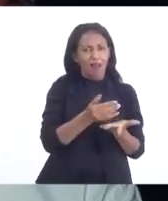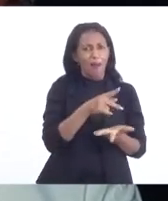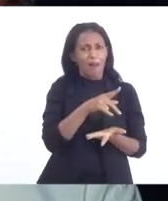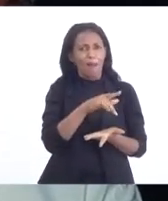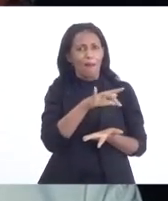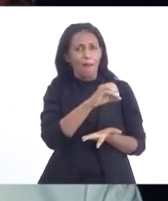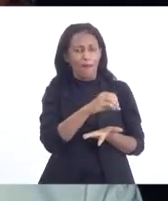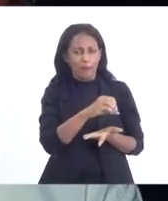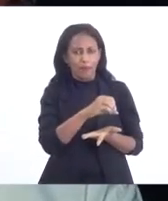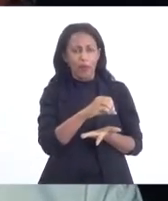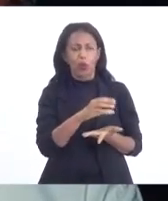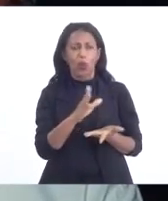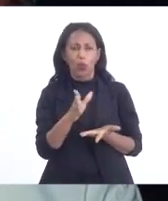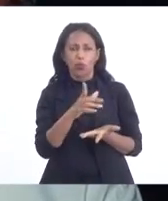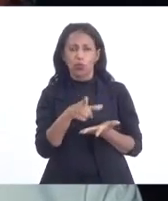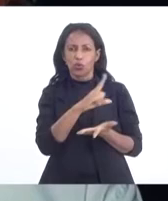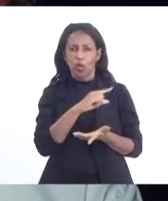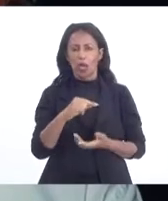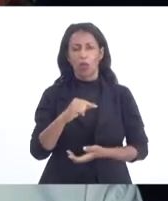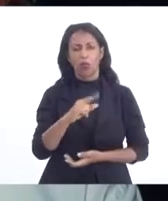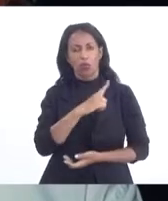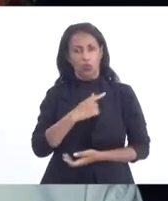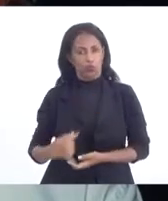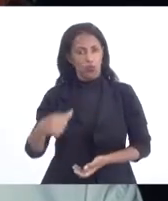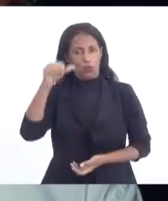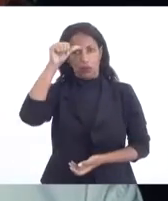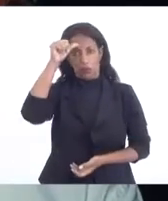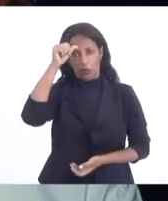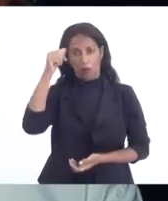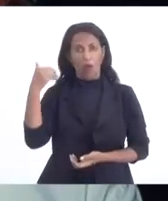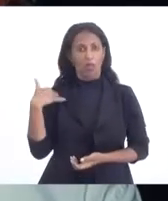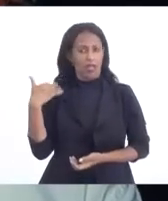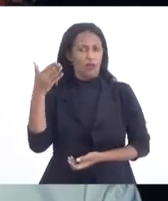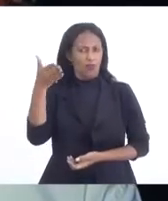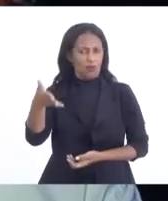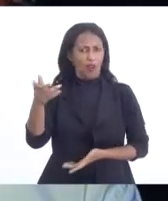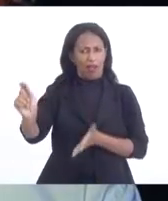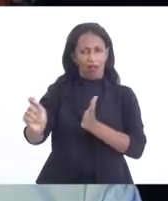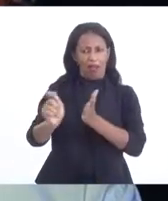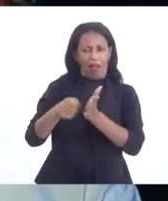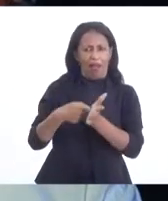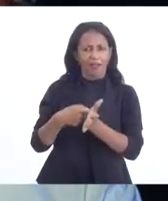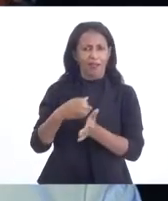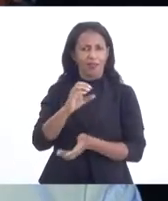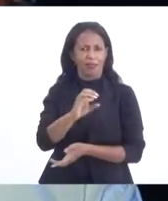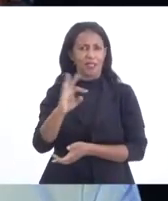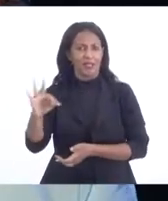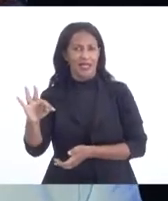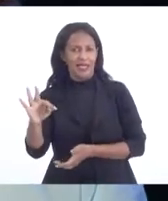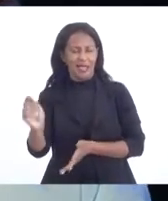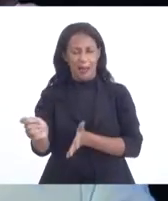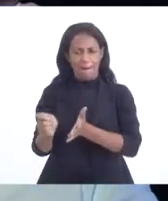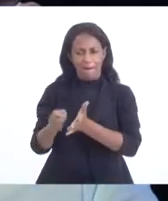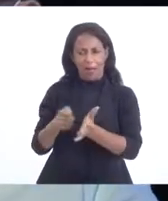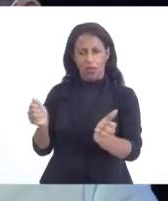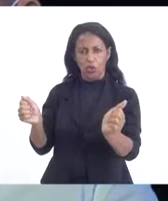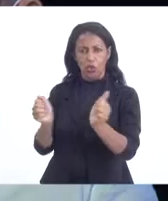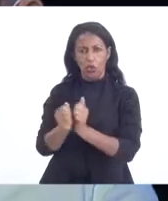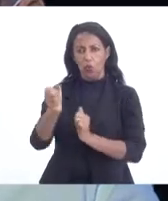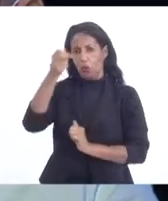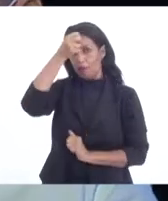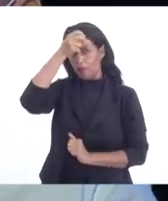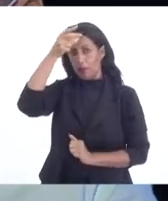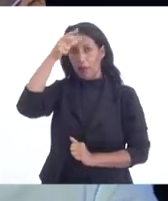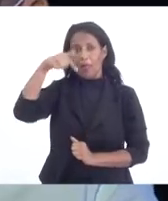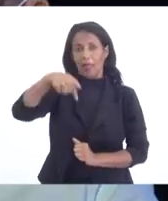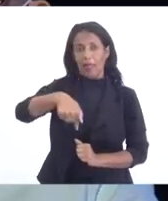inclusive o nosso governador Cláudio, ele esteve lá e nós assinamos um ACT com a prefeitura de Quissamã,